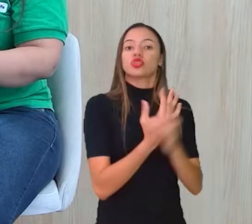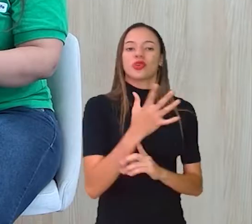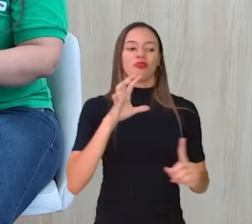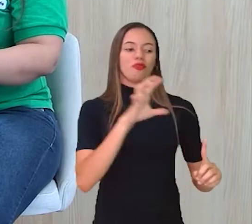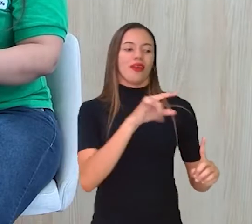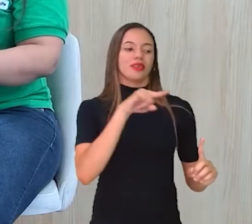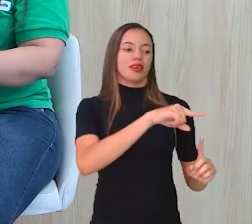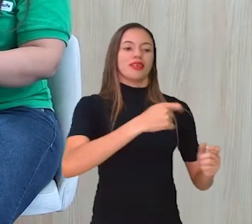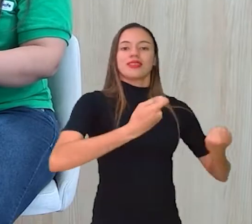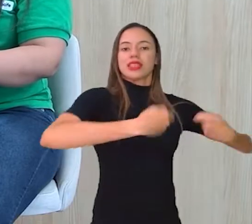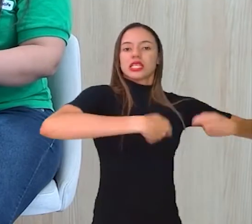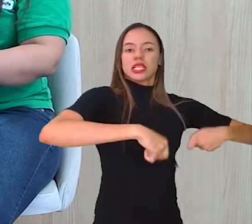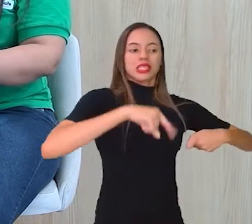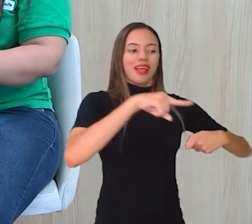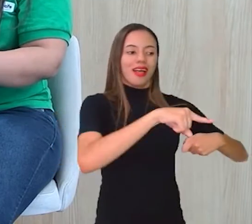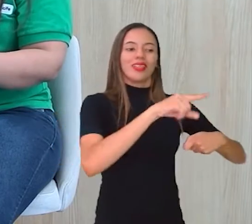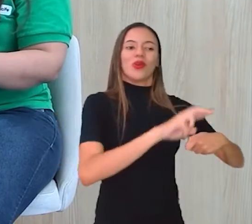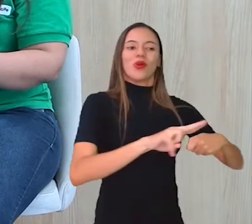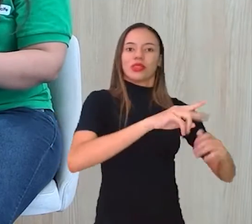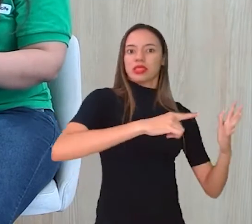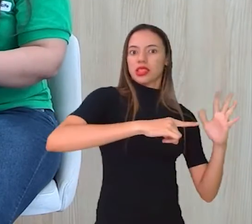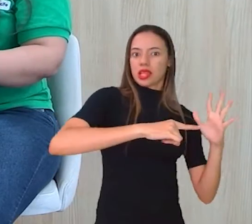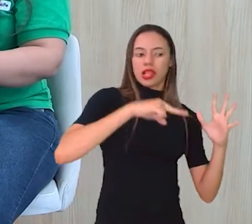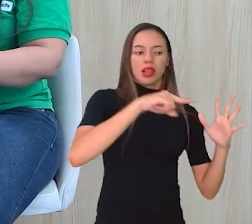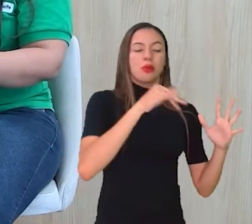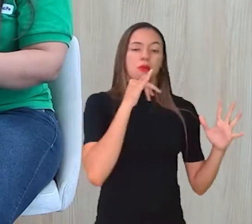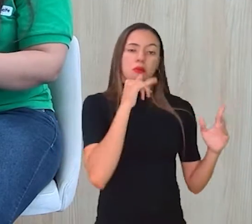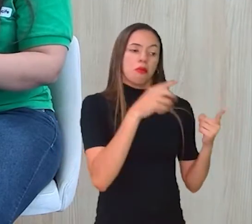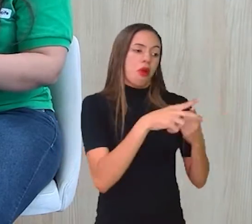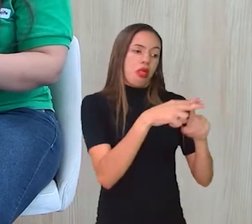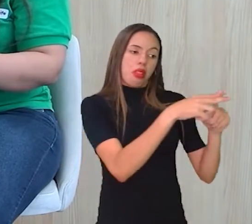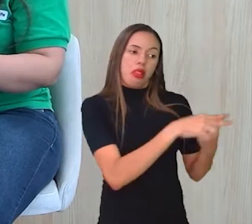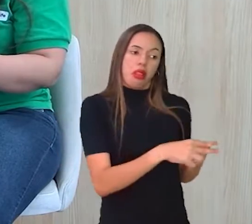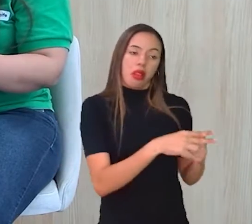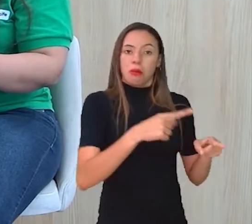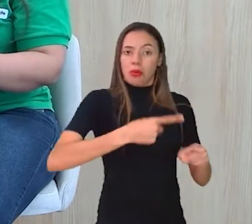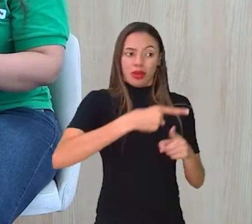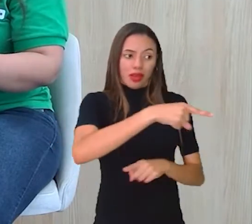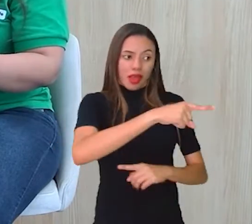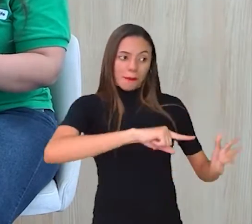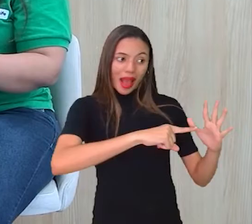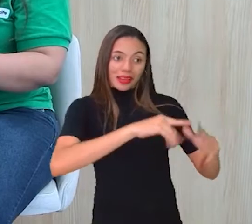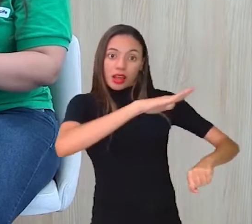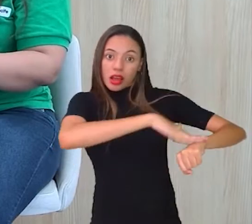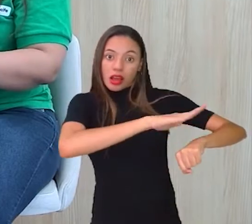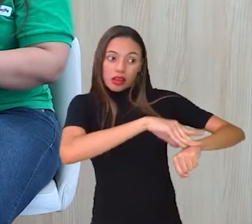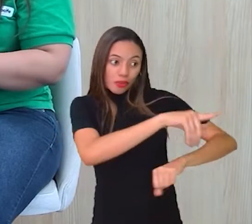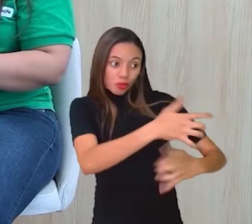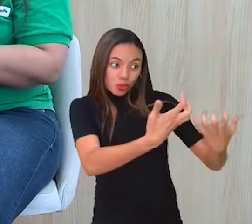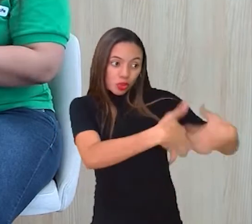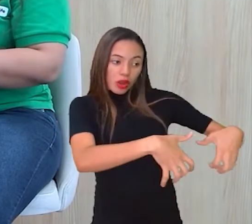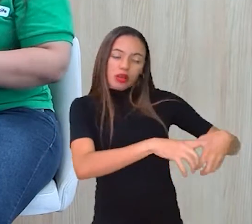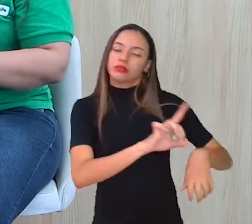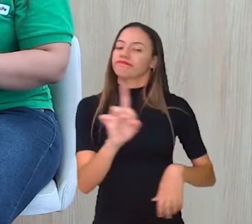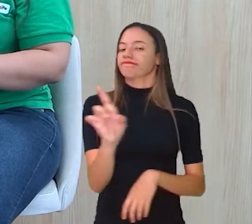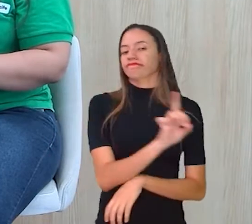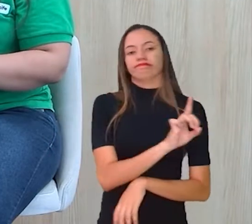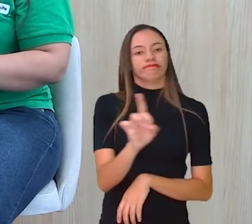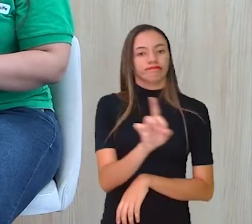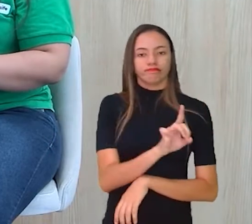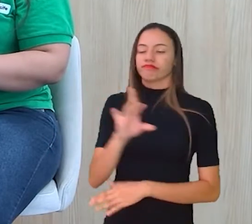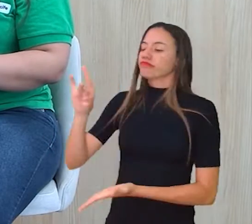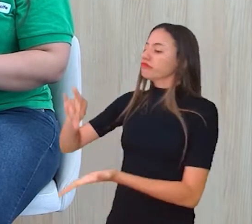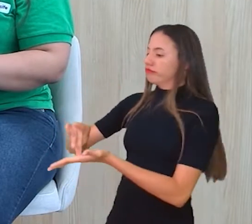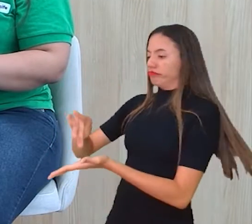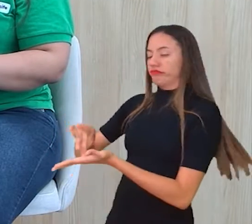maquinário aí, para ajustar, porque a máquina sozinha, ela não funciona, gente. Exatamente, né? E assim, Carla, a